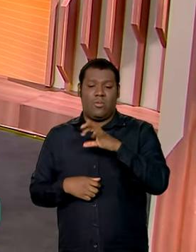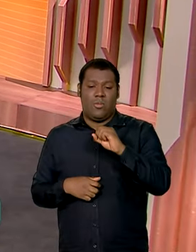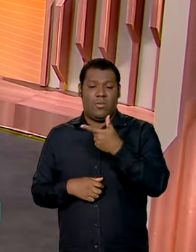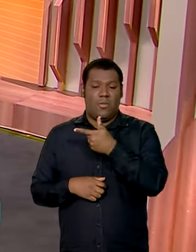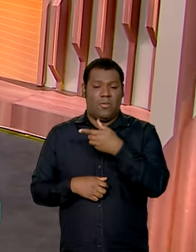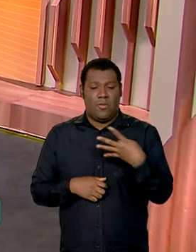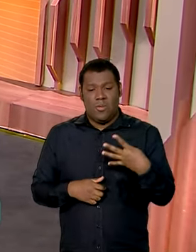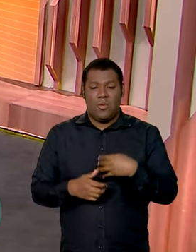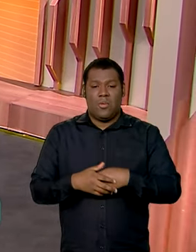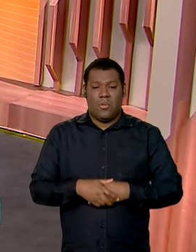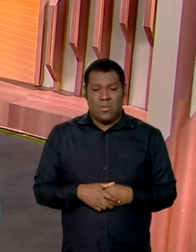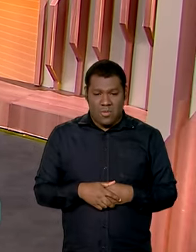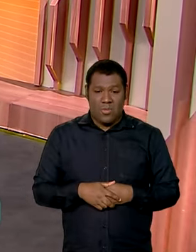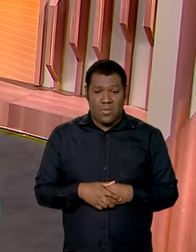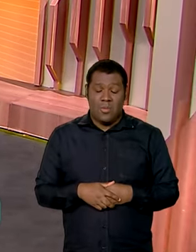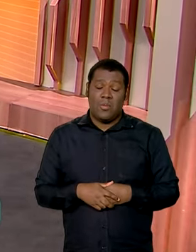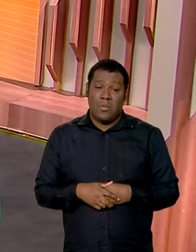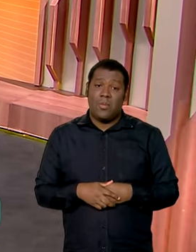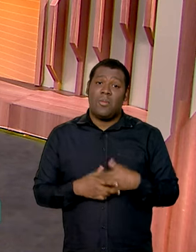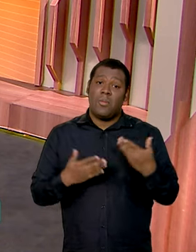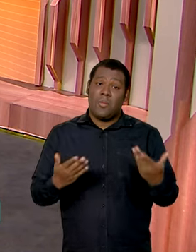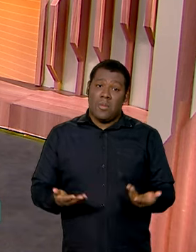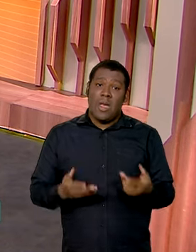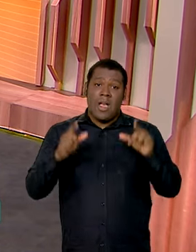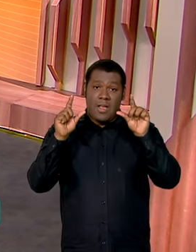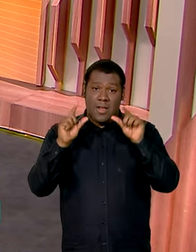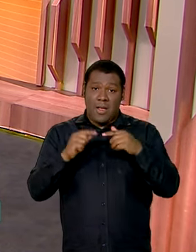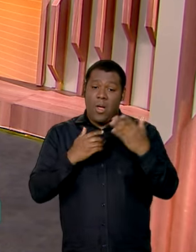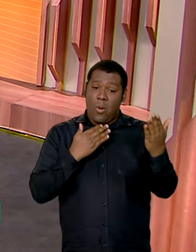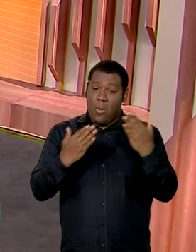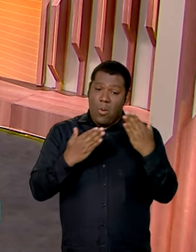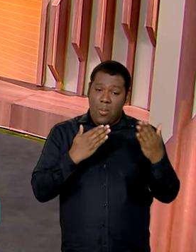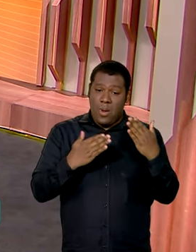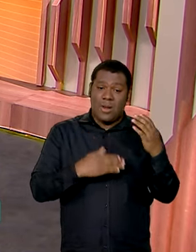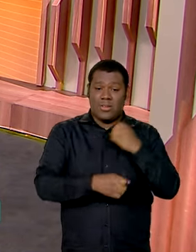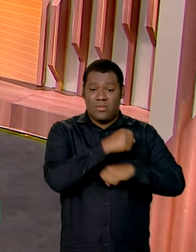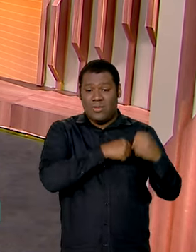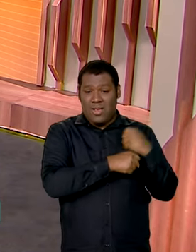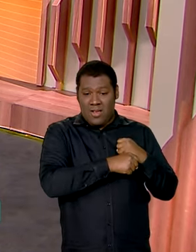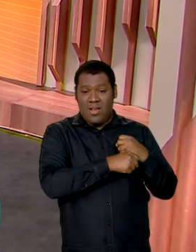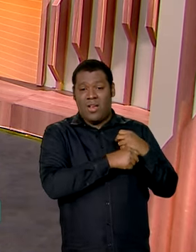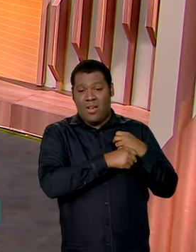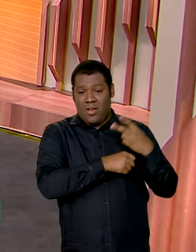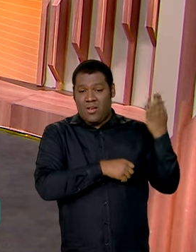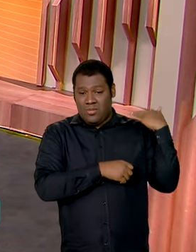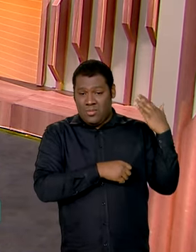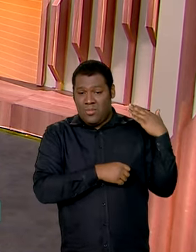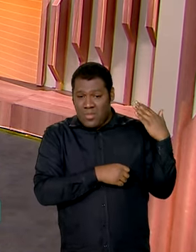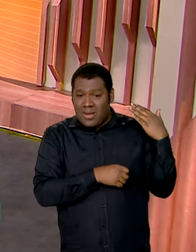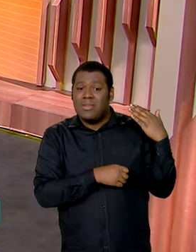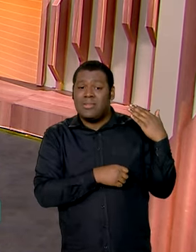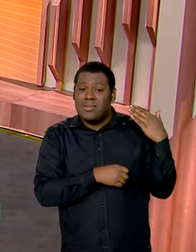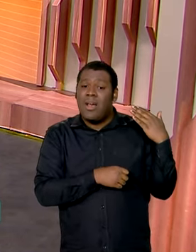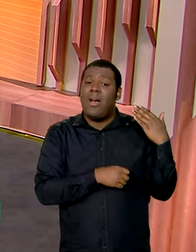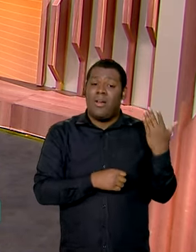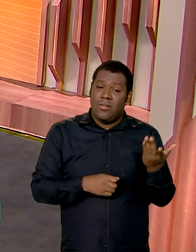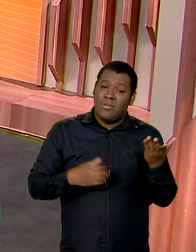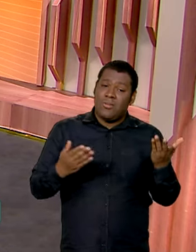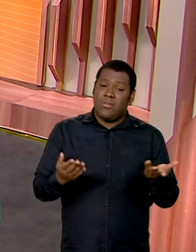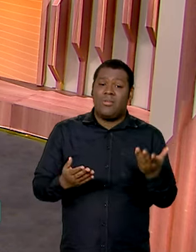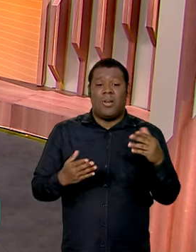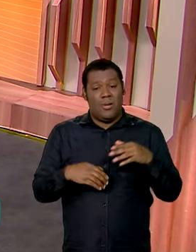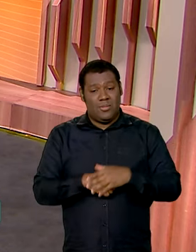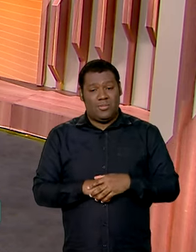ele está bem menor do que os dois anos anteriores e que ter déficit não é nenhuma novidade, como você pode ver ali desde